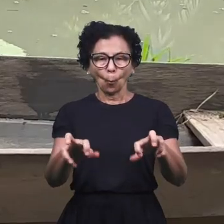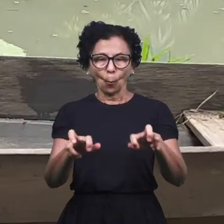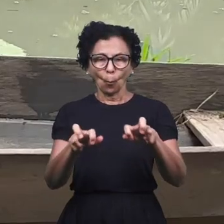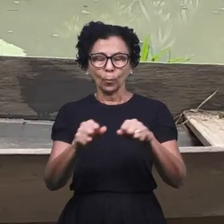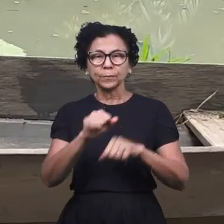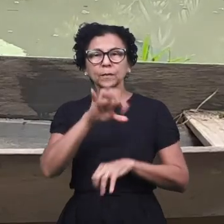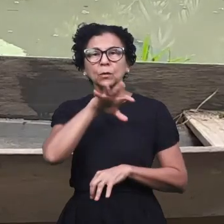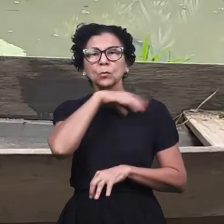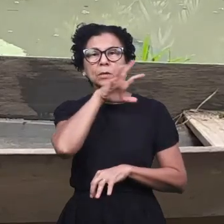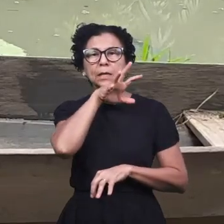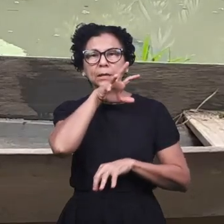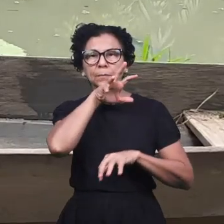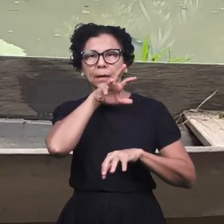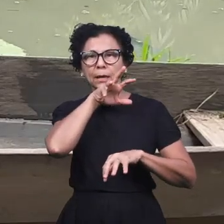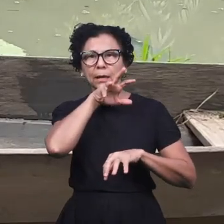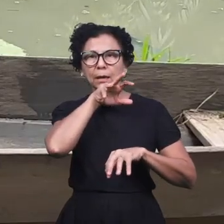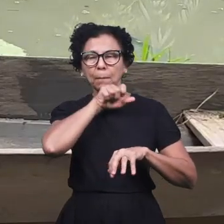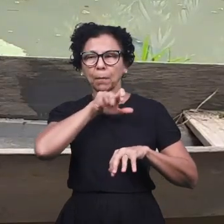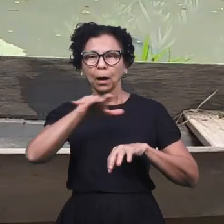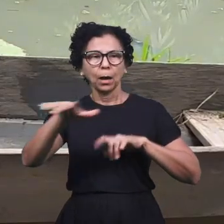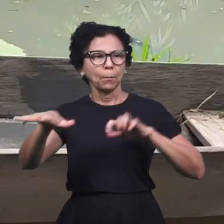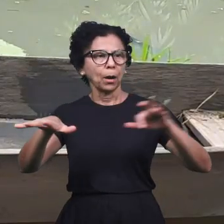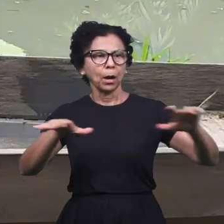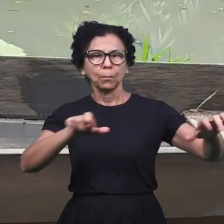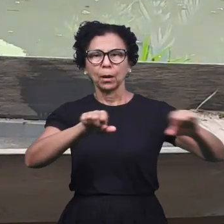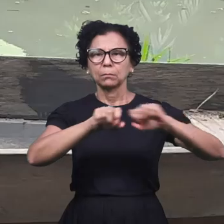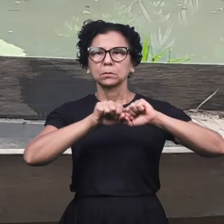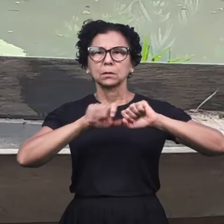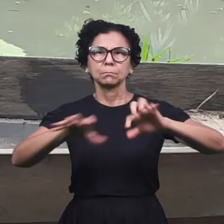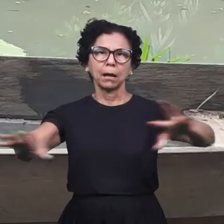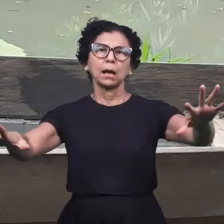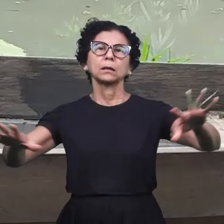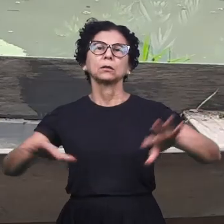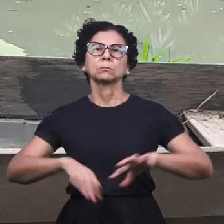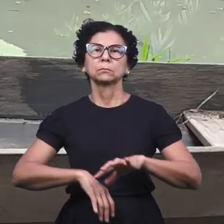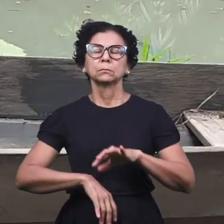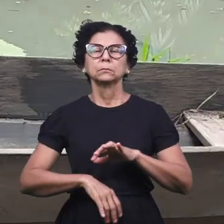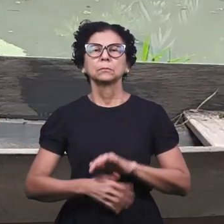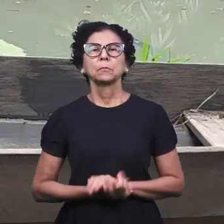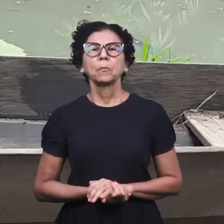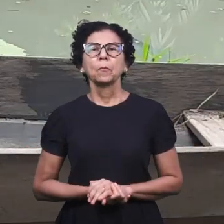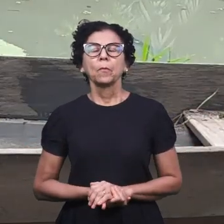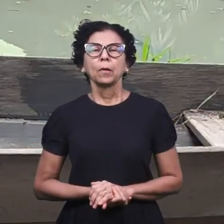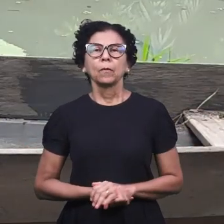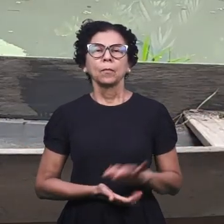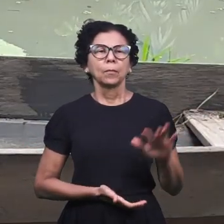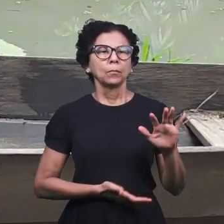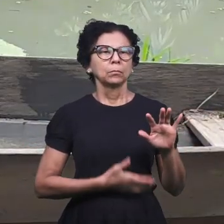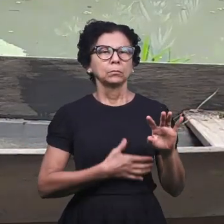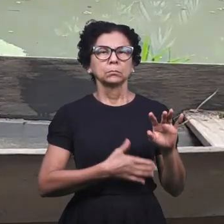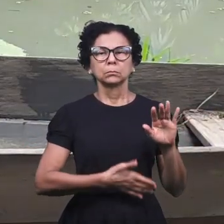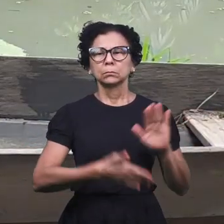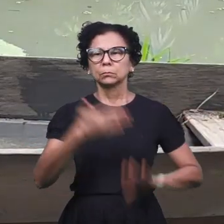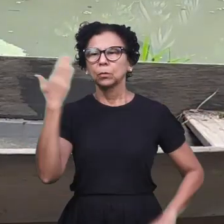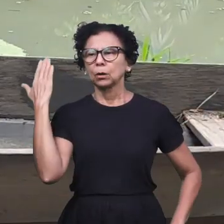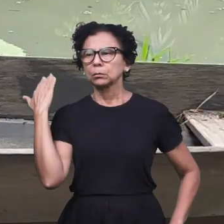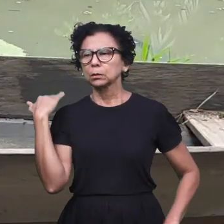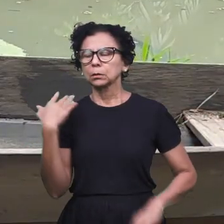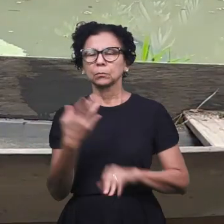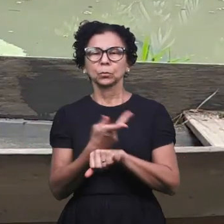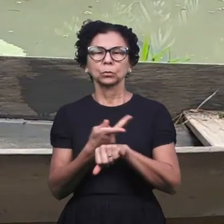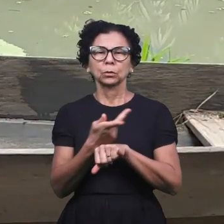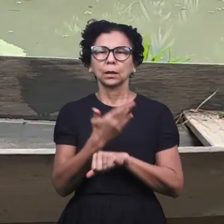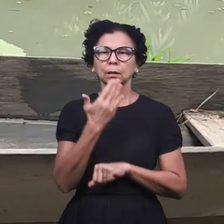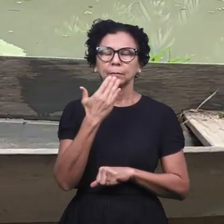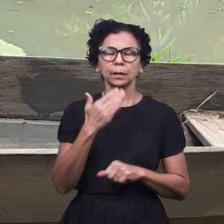eles se dispersam, acabam saindo do habitat deles normal e em busca de alimentação, em